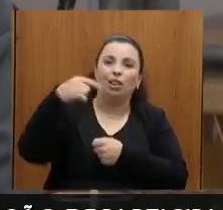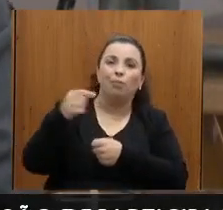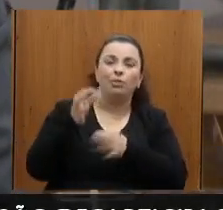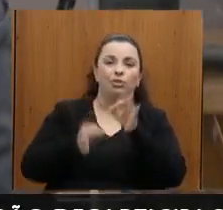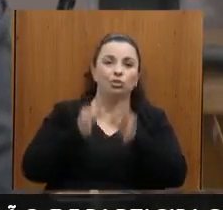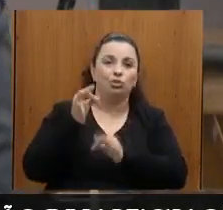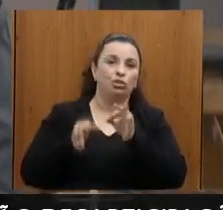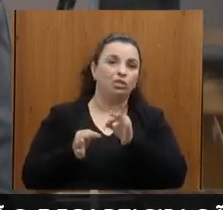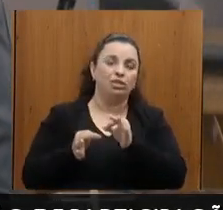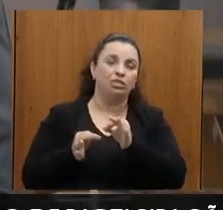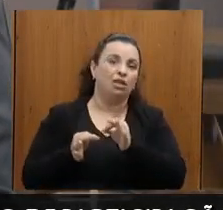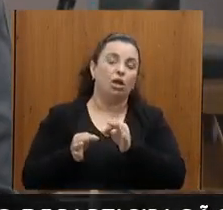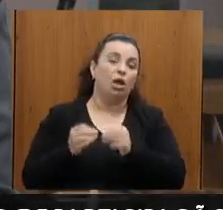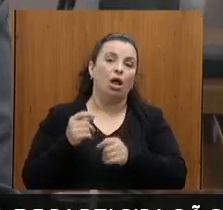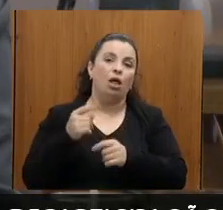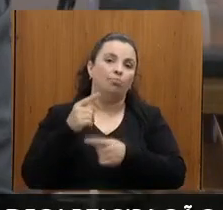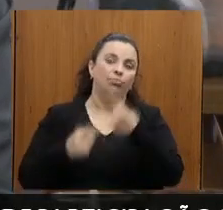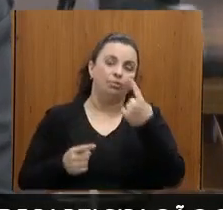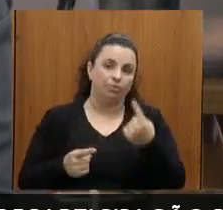esse recebimento.